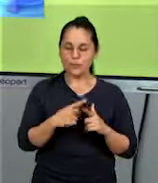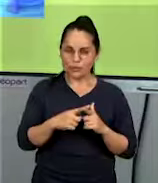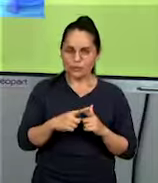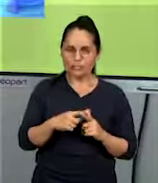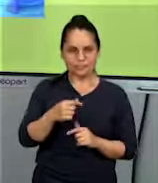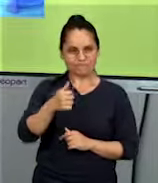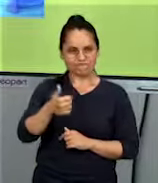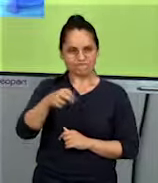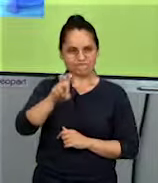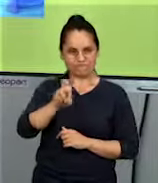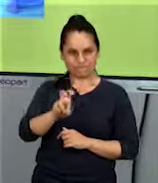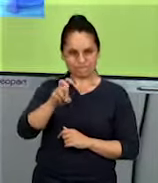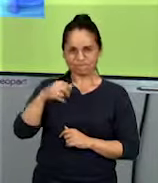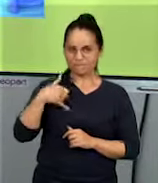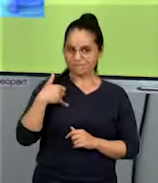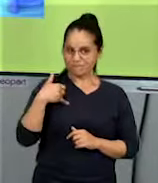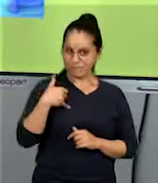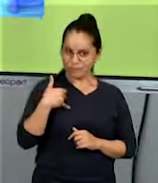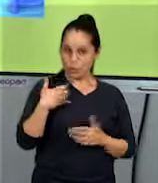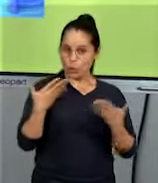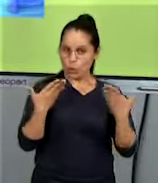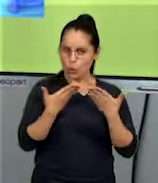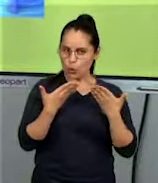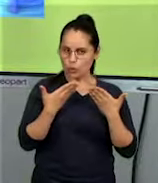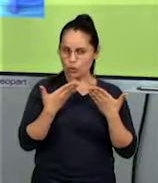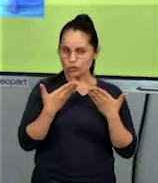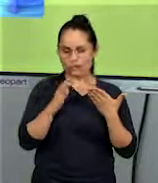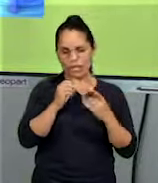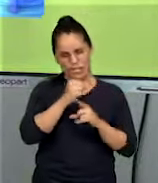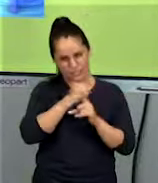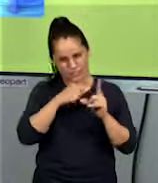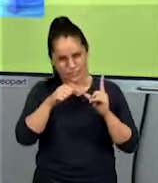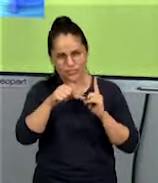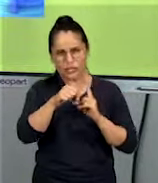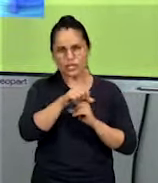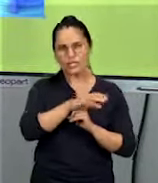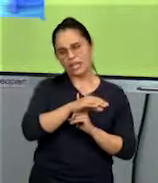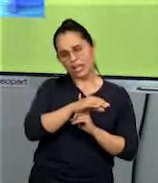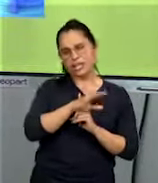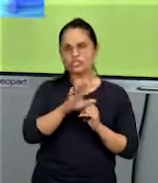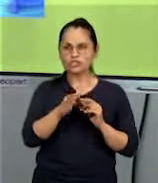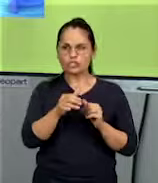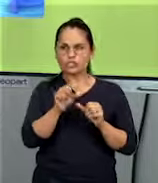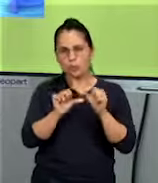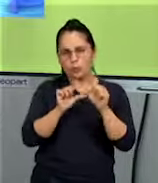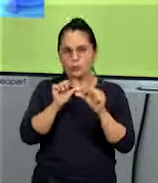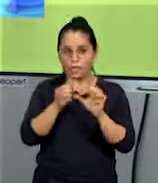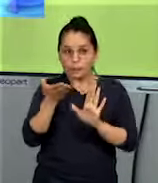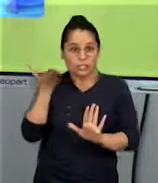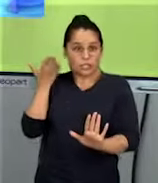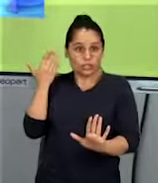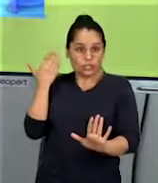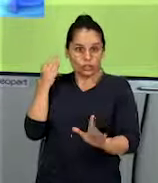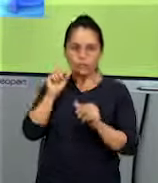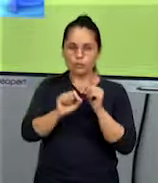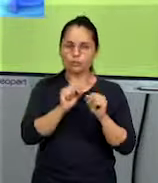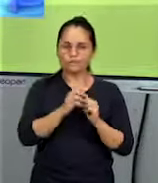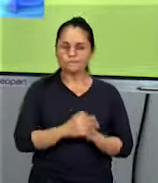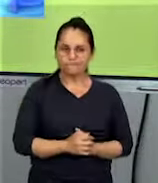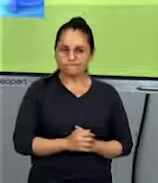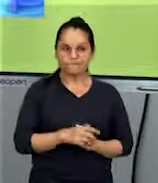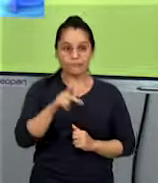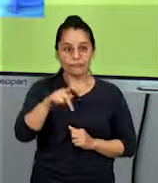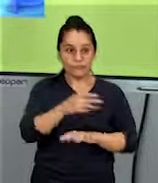aos 15 anos, hoje em dia, até que a sociedade não é mais tão assim, mas antigamente as pessoas